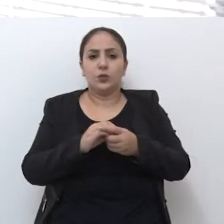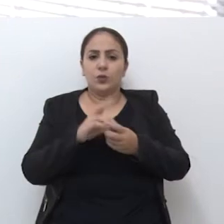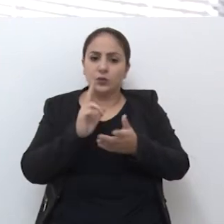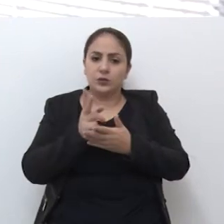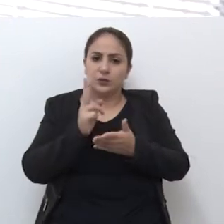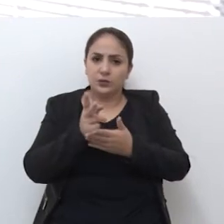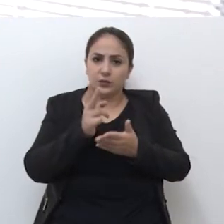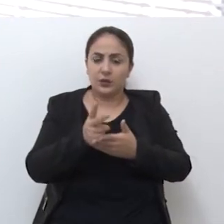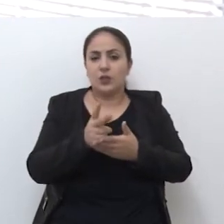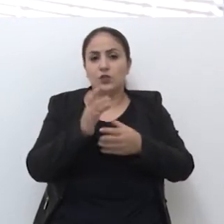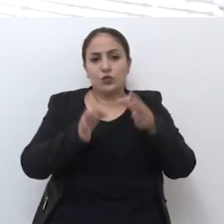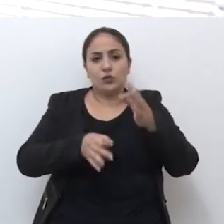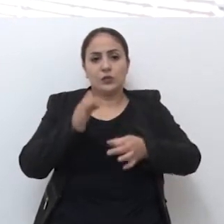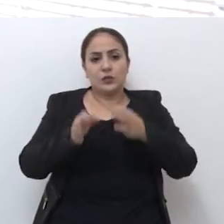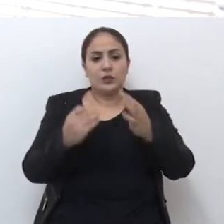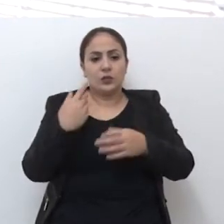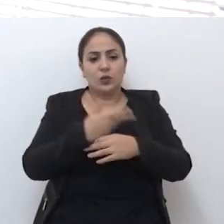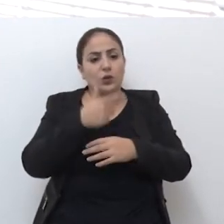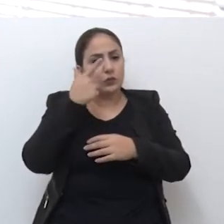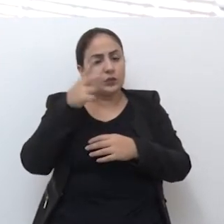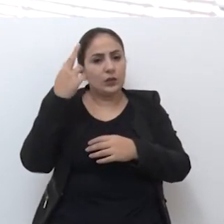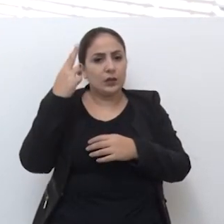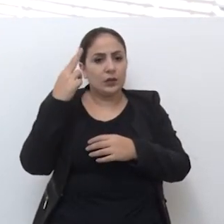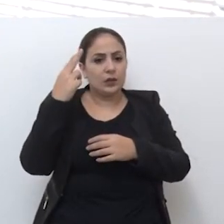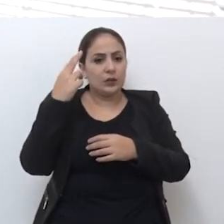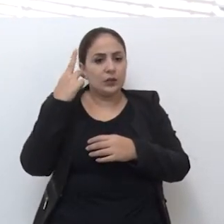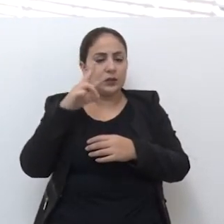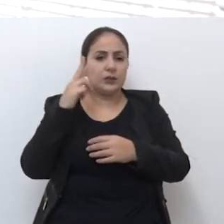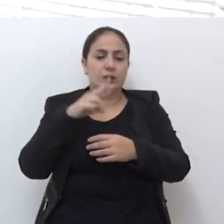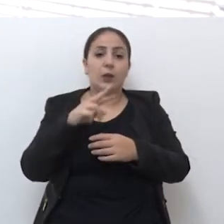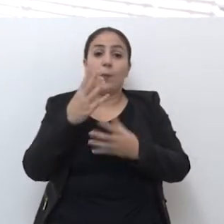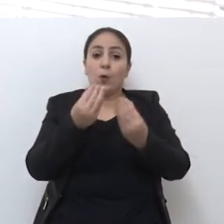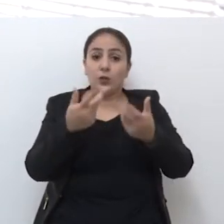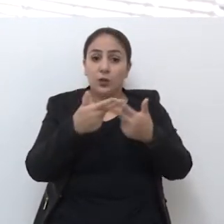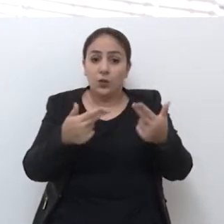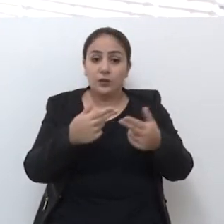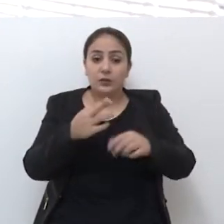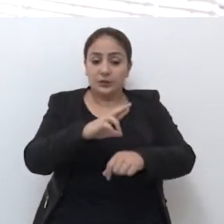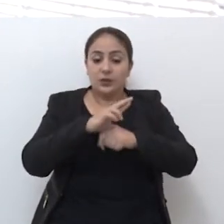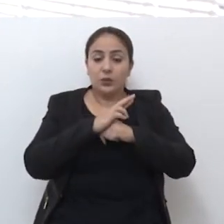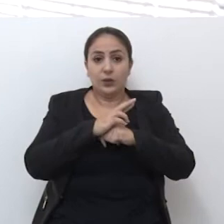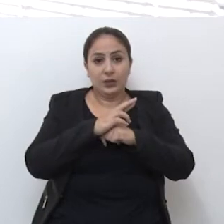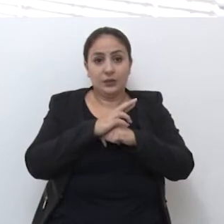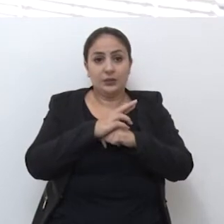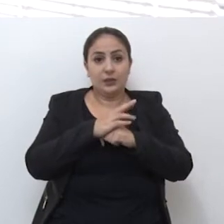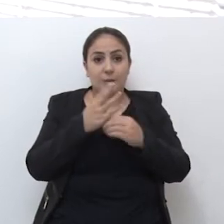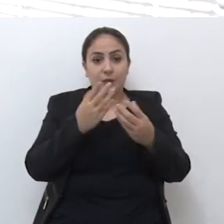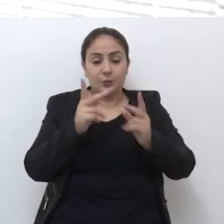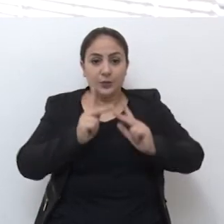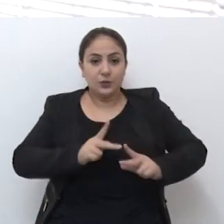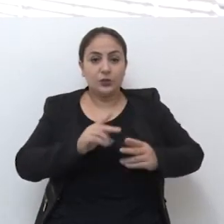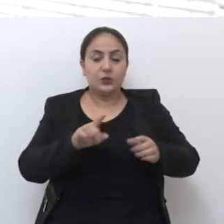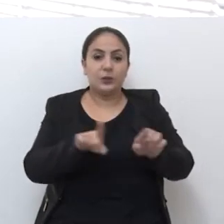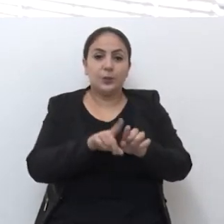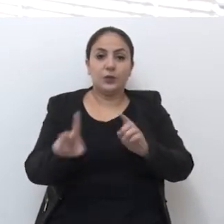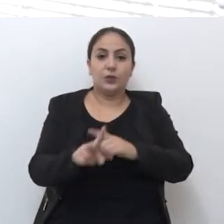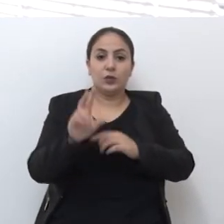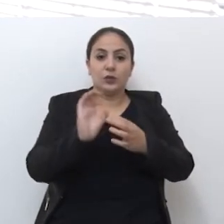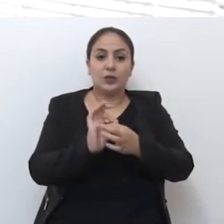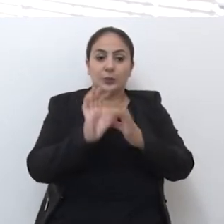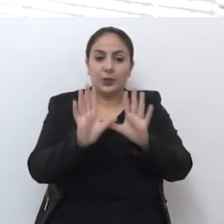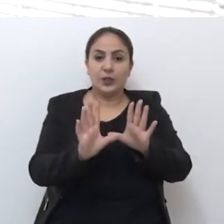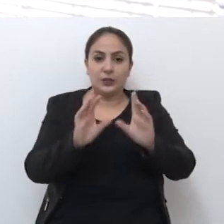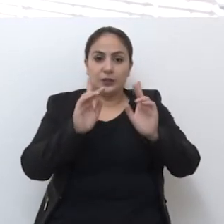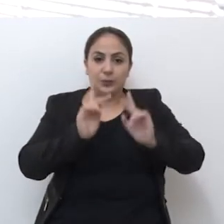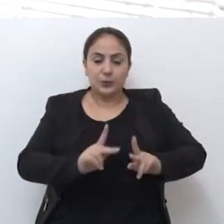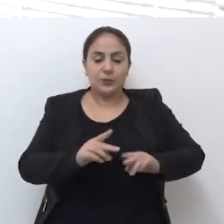conservar justiça. A partir daí, a gente vai resgatar muita coisa, como segurança para as pessoas, como valores, como a liberdade do indivíduo, que é tão